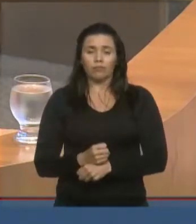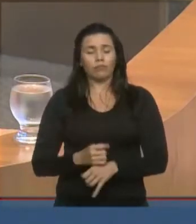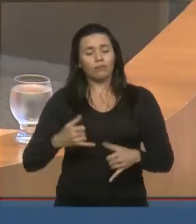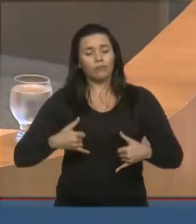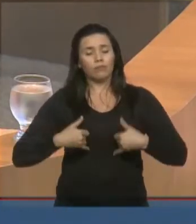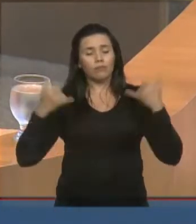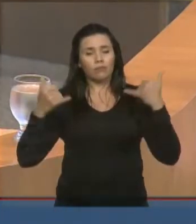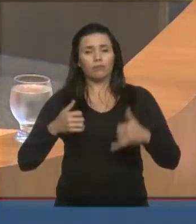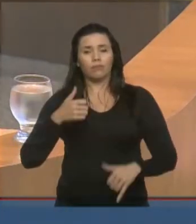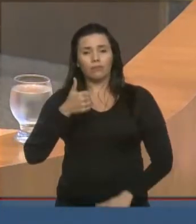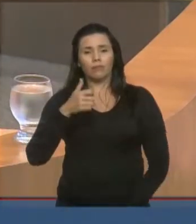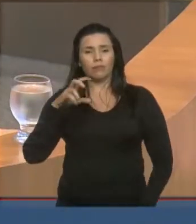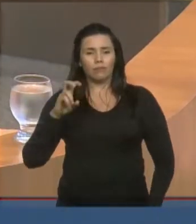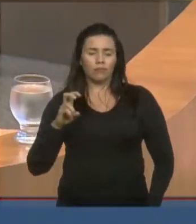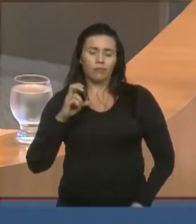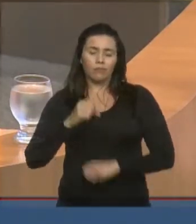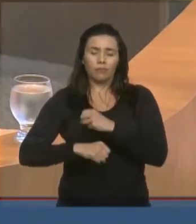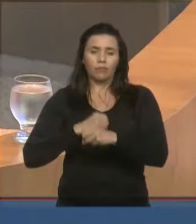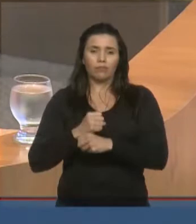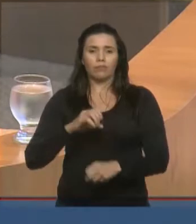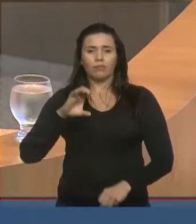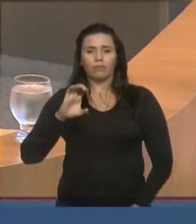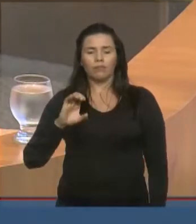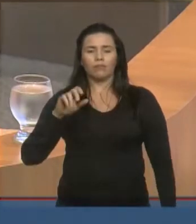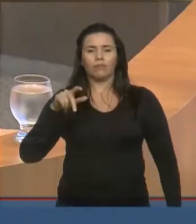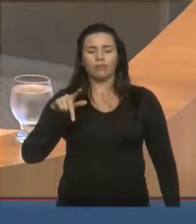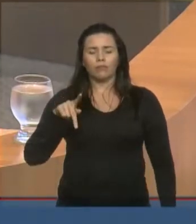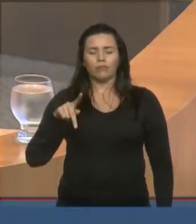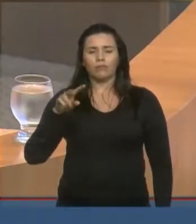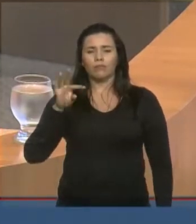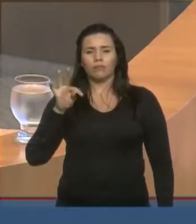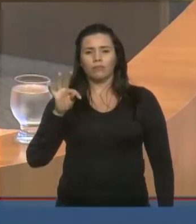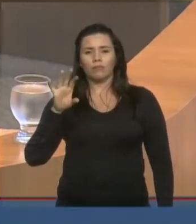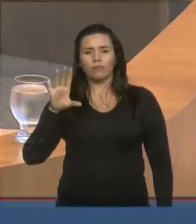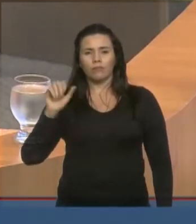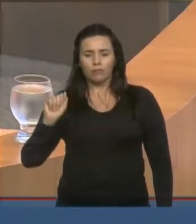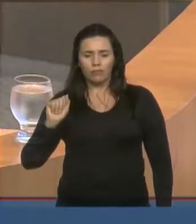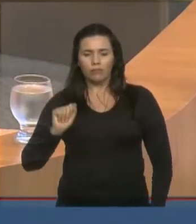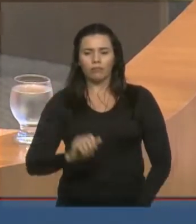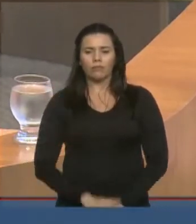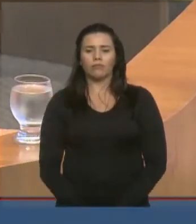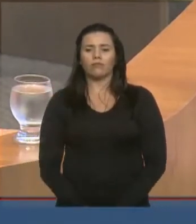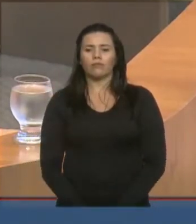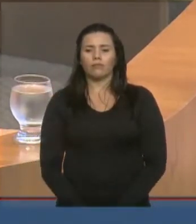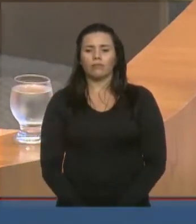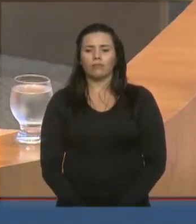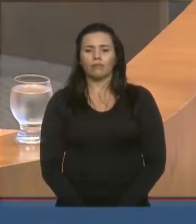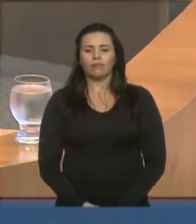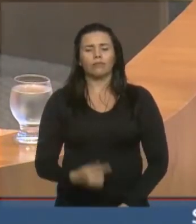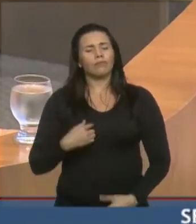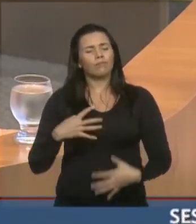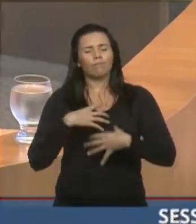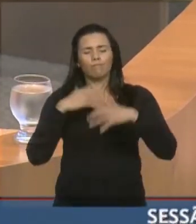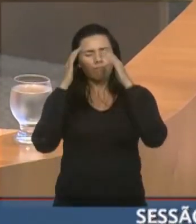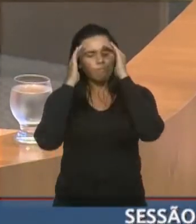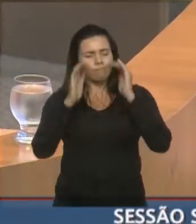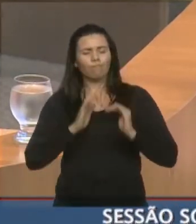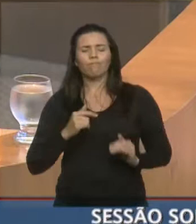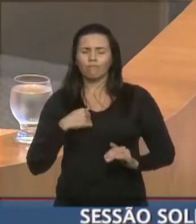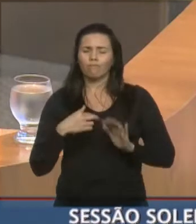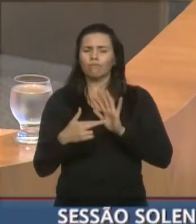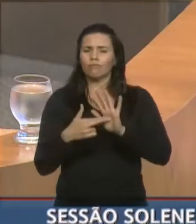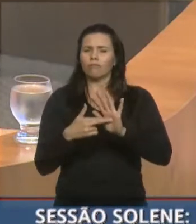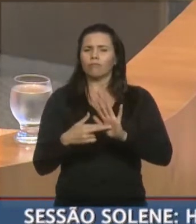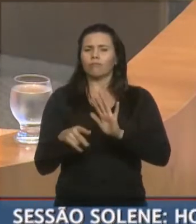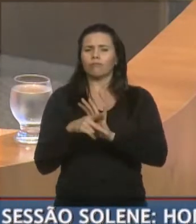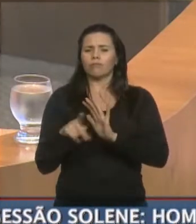de existência do CPTCA, Centro de Perícias Técnicas para Criança e Adolescente, honra-nos poder representá-lo nesta